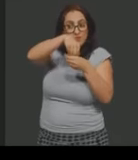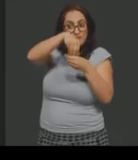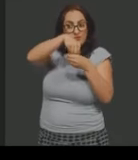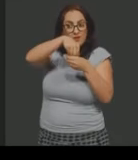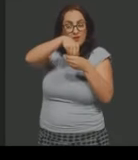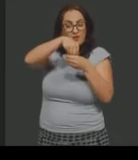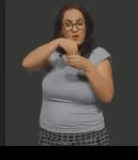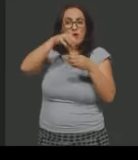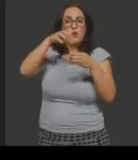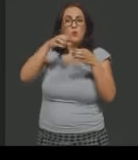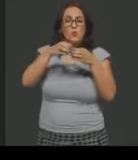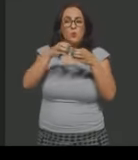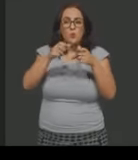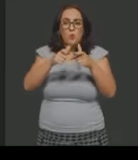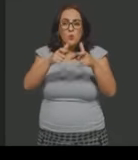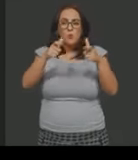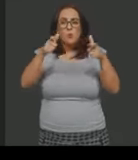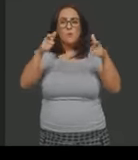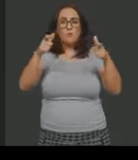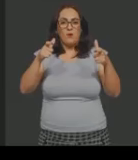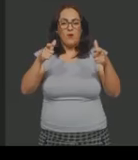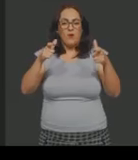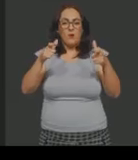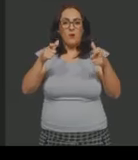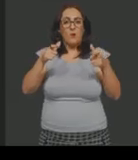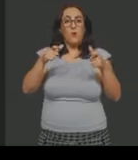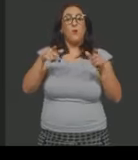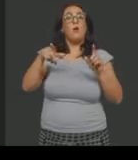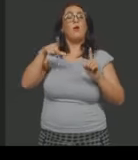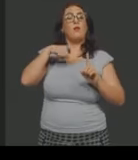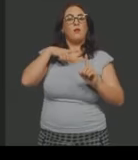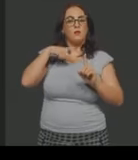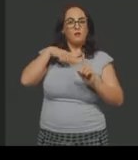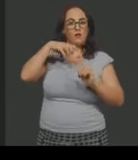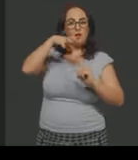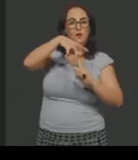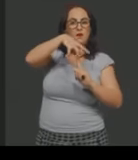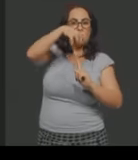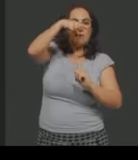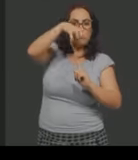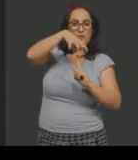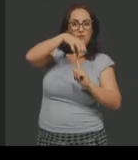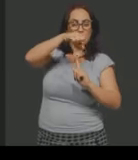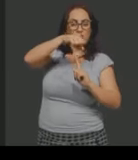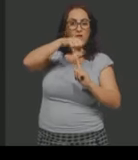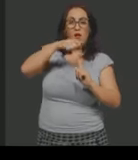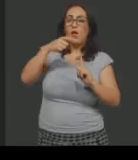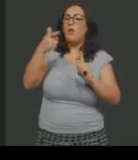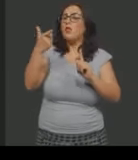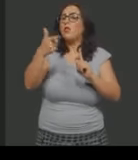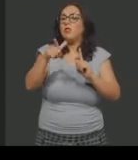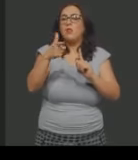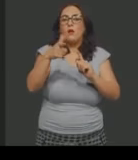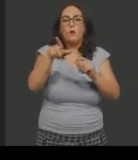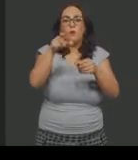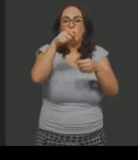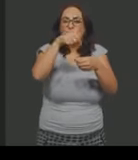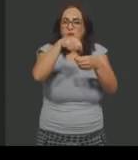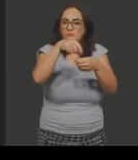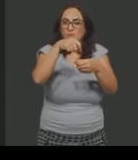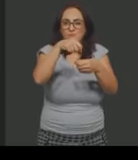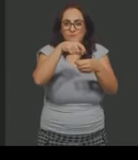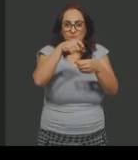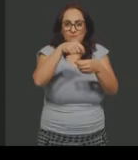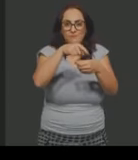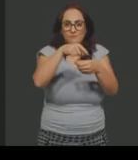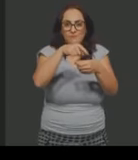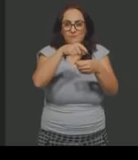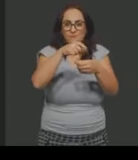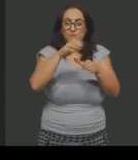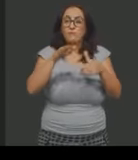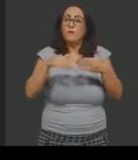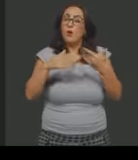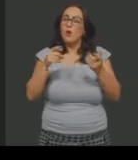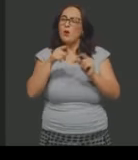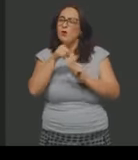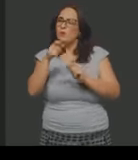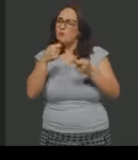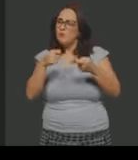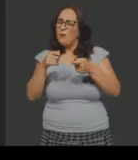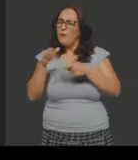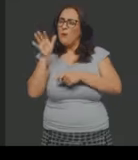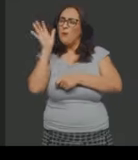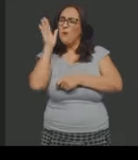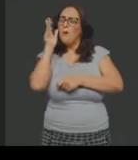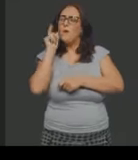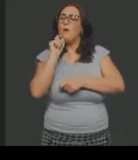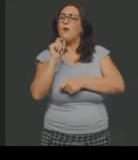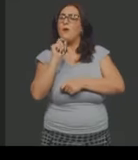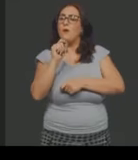de plantas vasculares sem sementes. Então, reparem que as pteridófitas, elas vão ser plantas